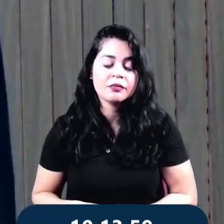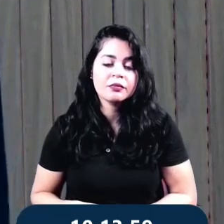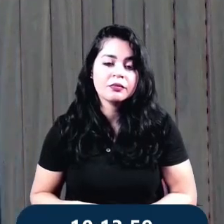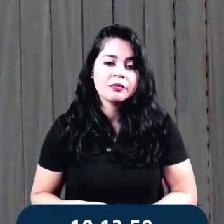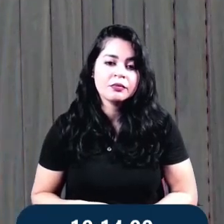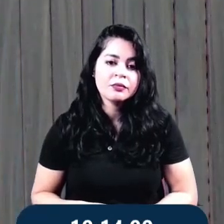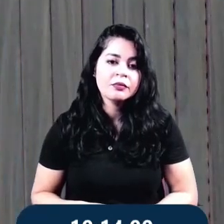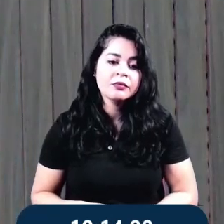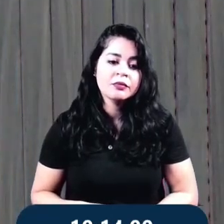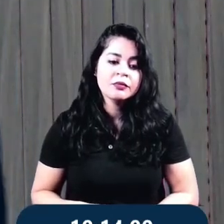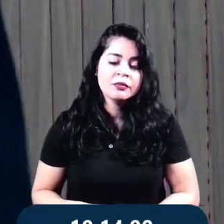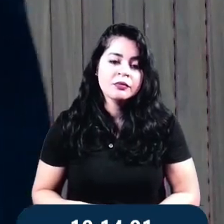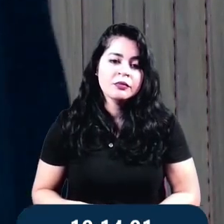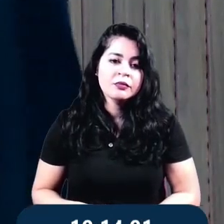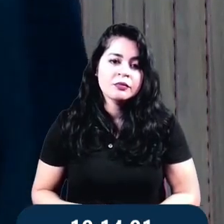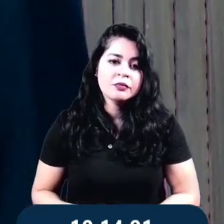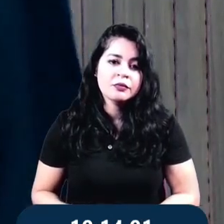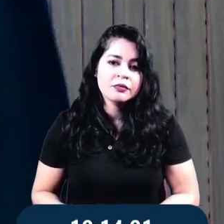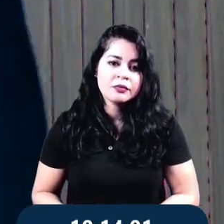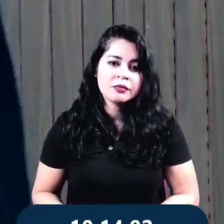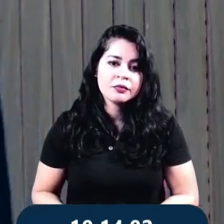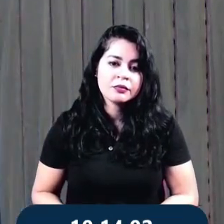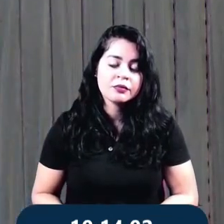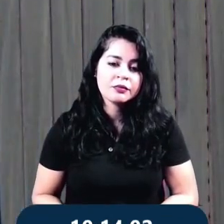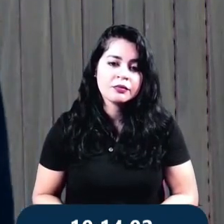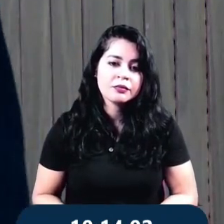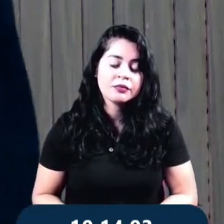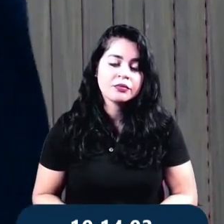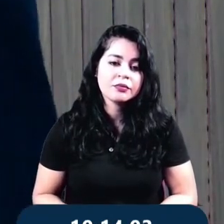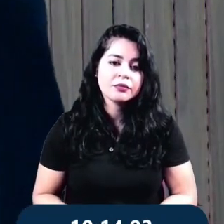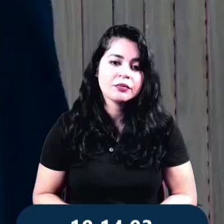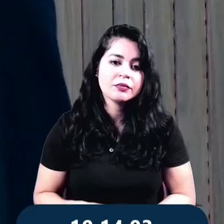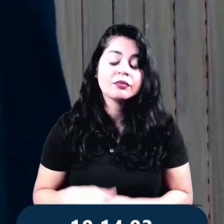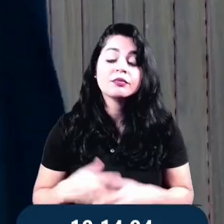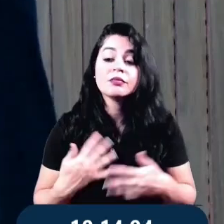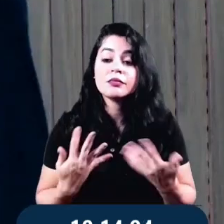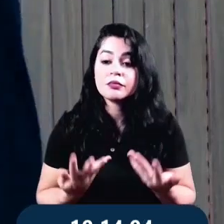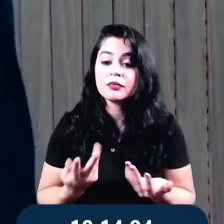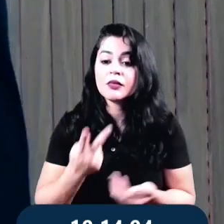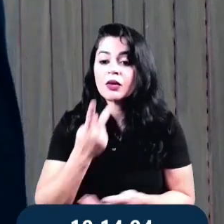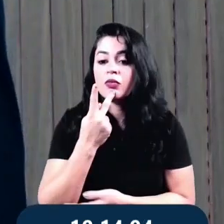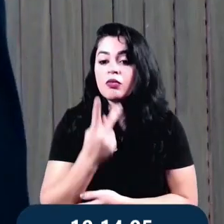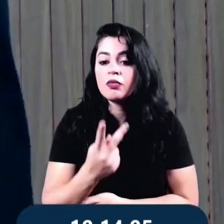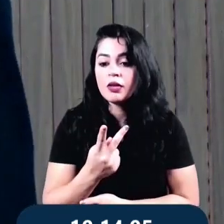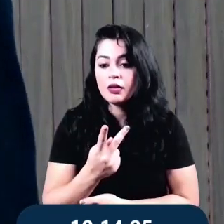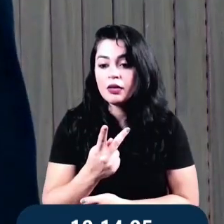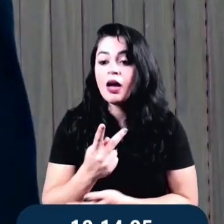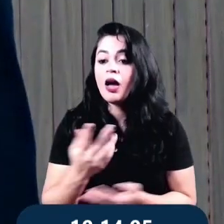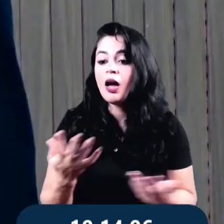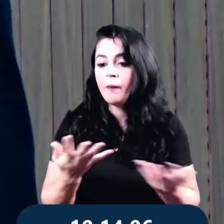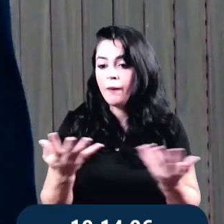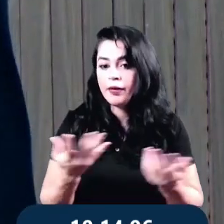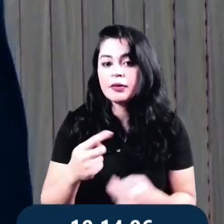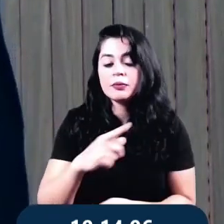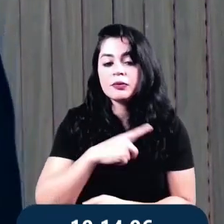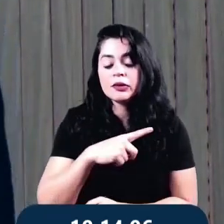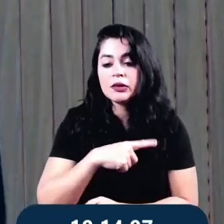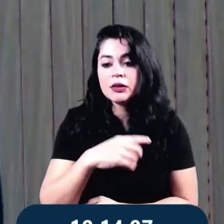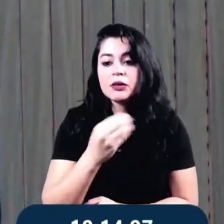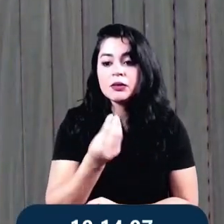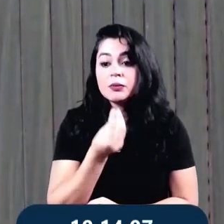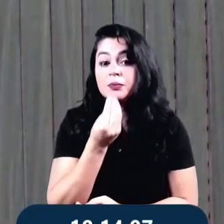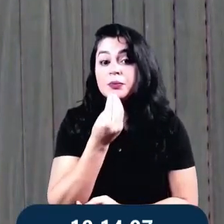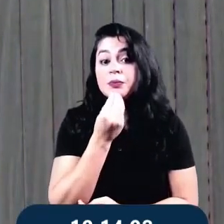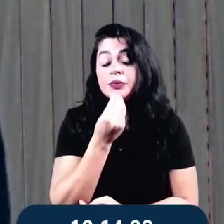vamos fazer agora, tendo uma grande oportunidade de fazer corretamente.